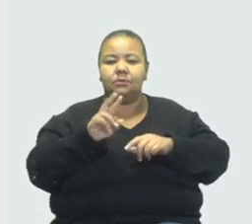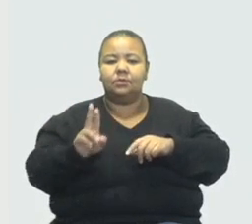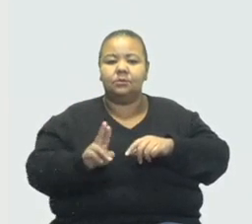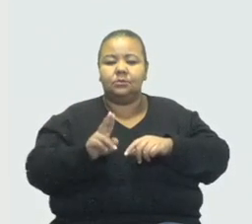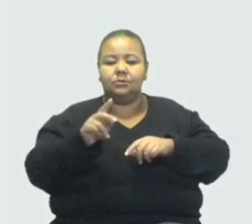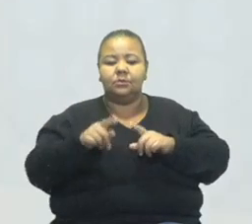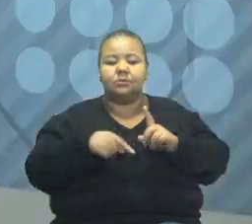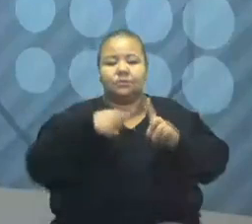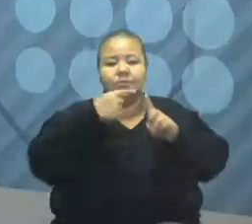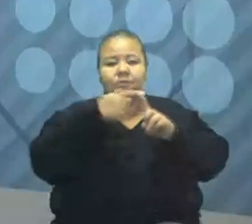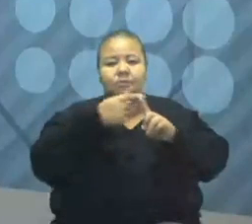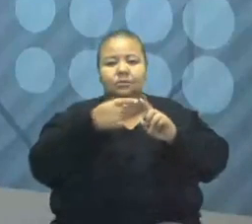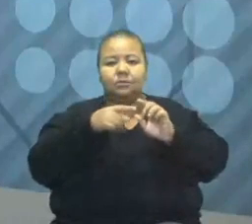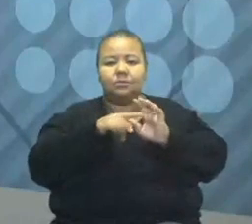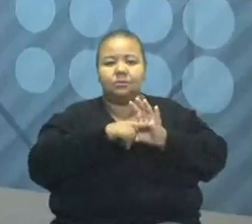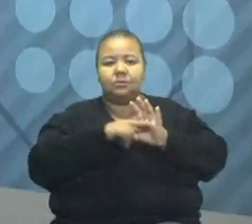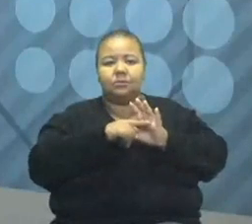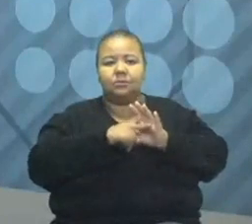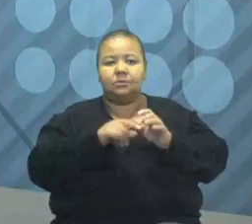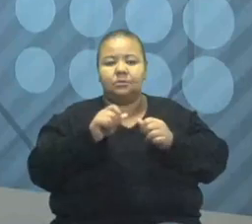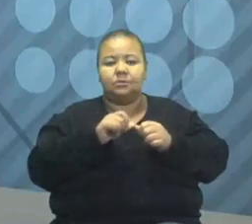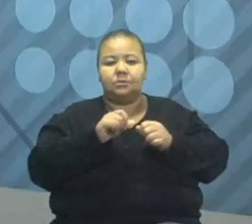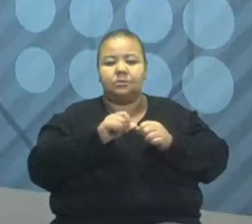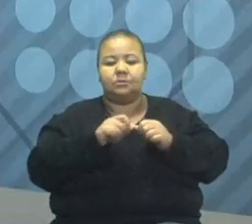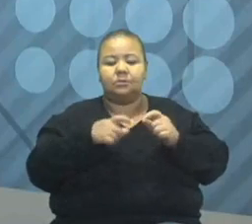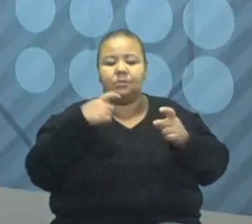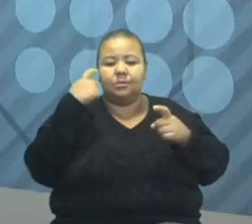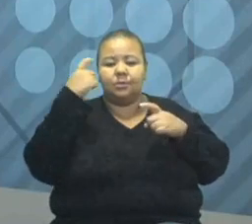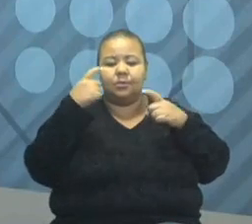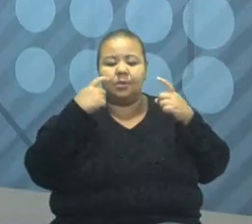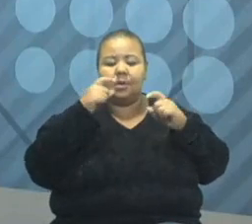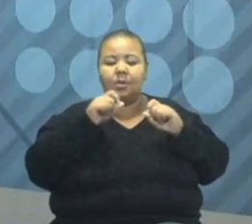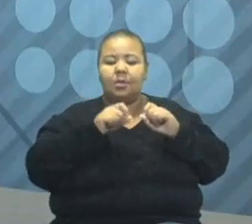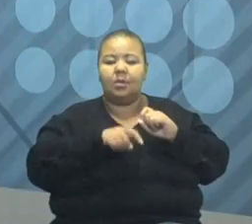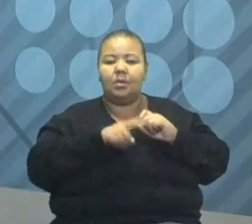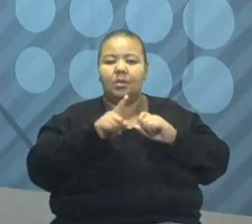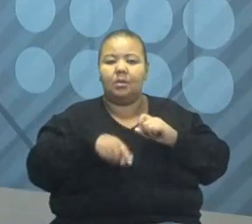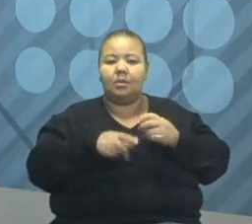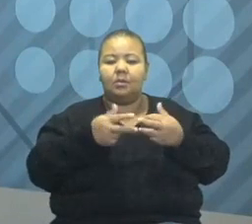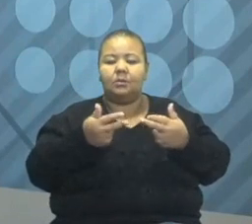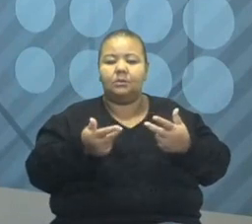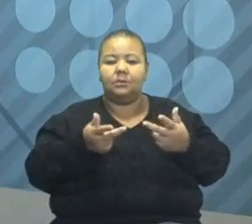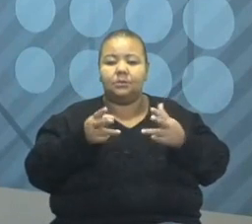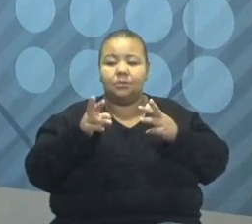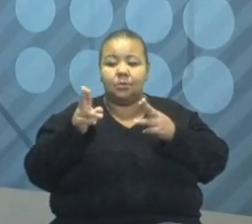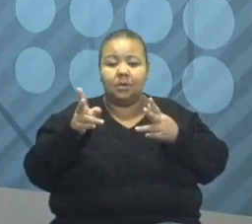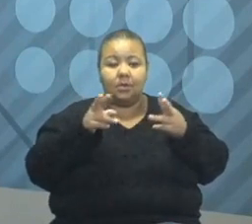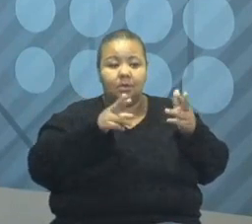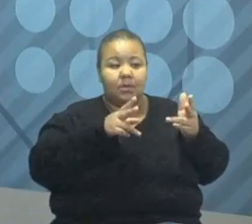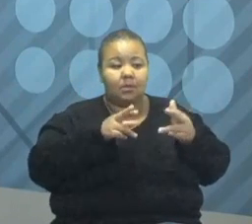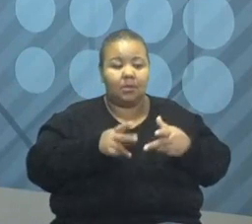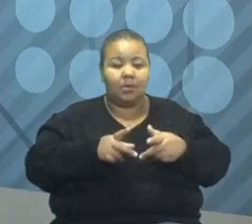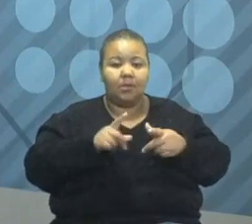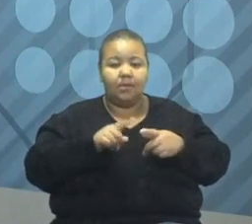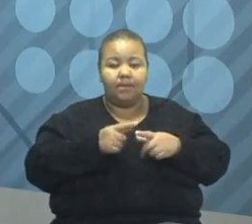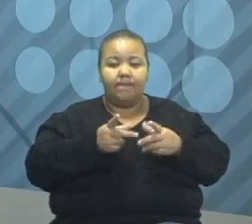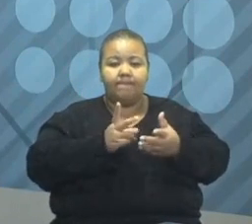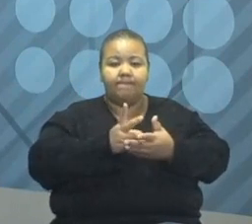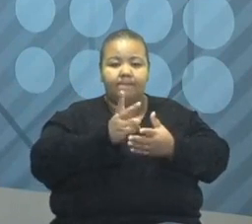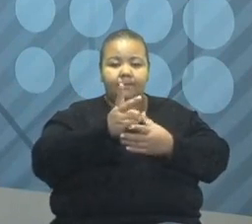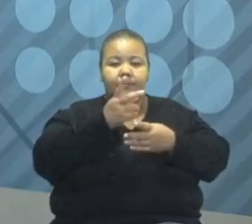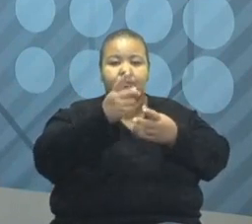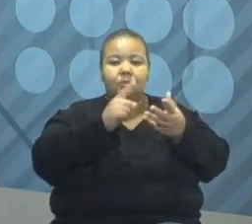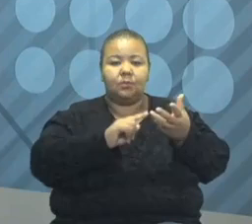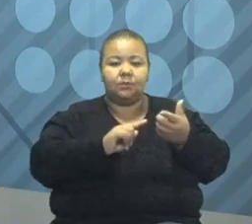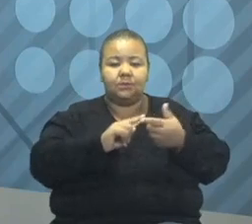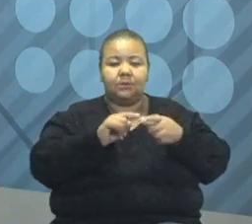com a adição ou a subtração, nós temos que se preocupar com o quê? Com elementos que temos matrizes de mesma ordem,